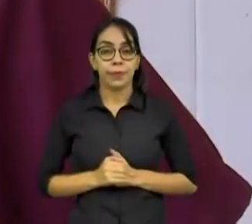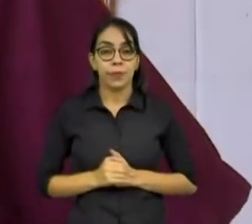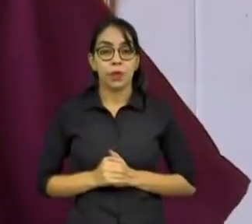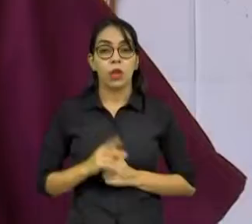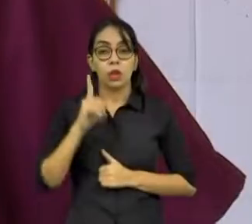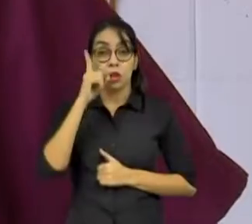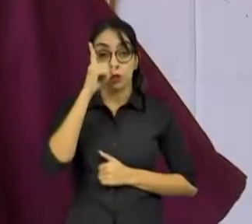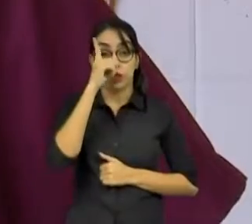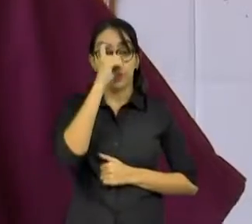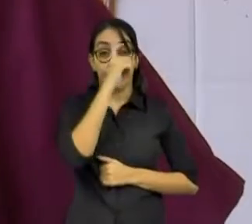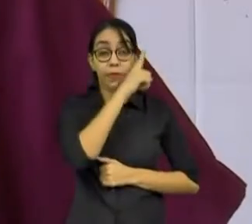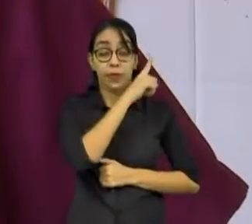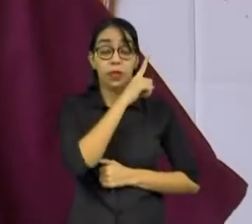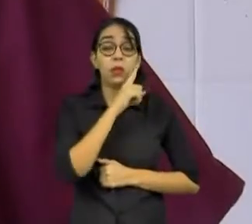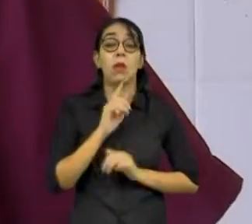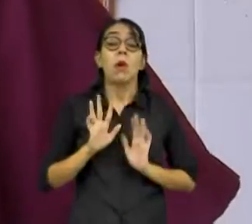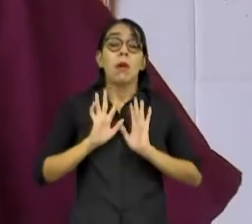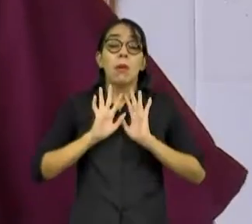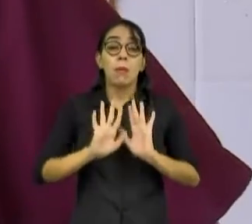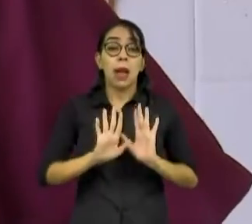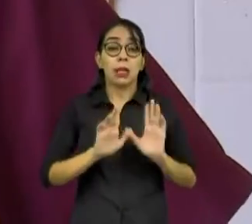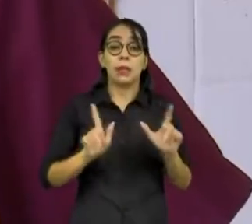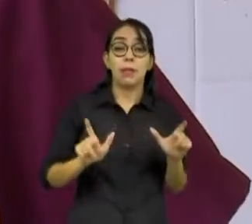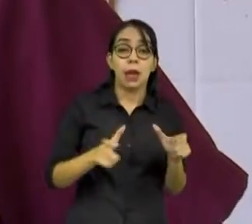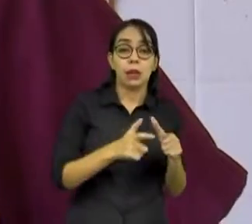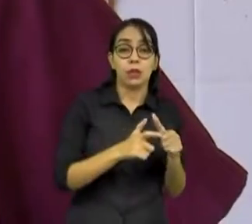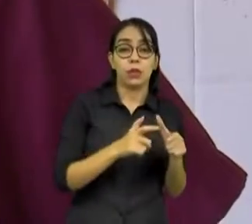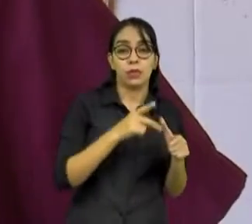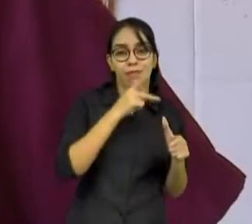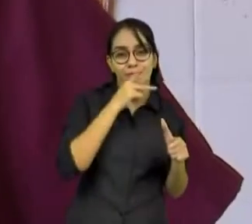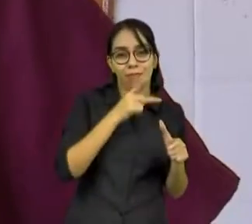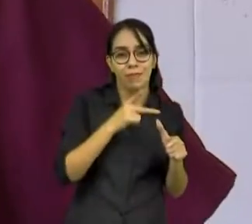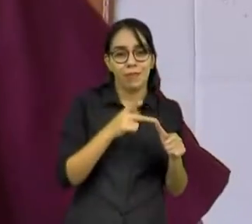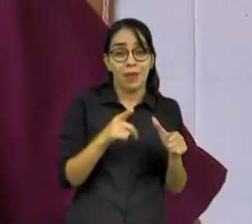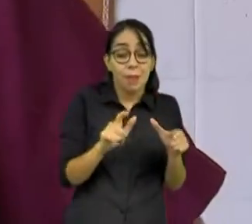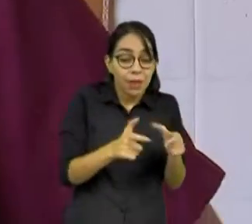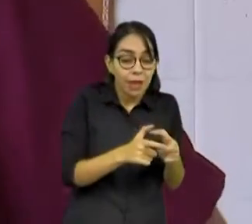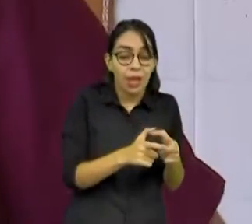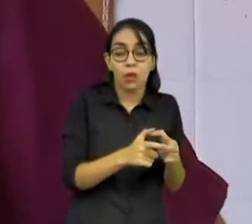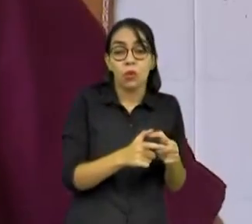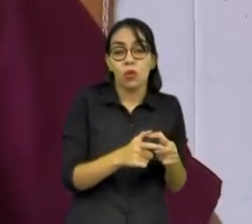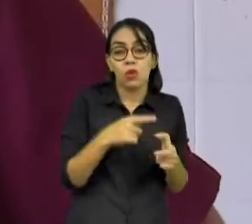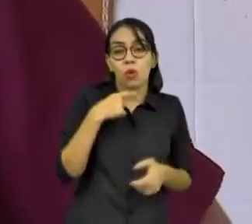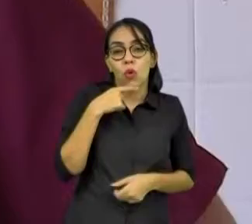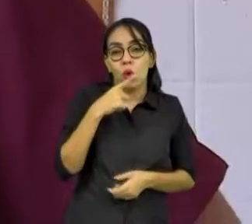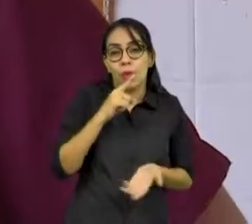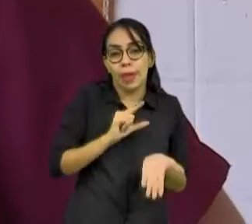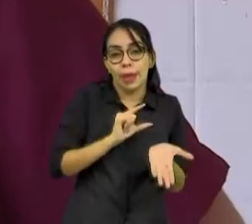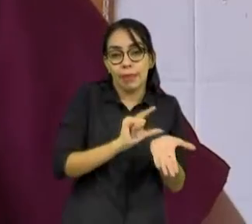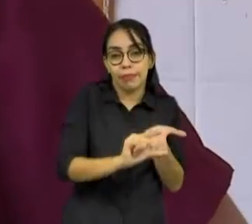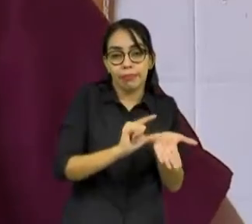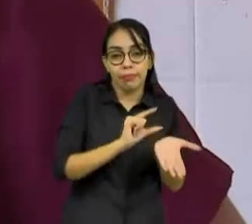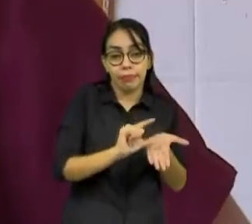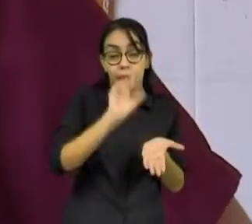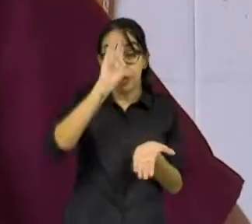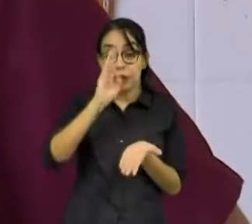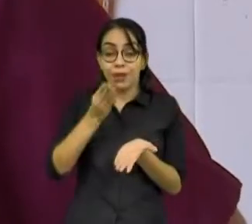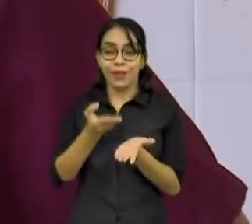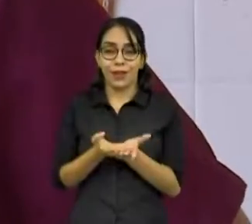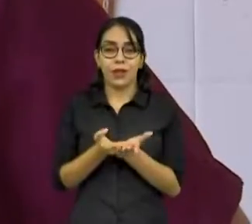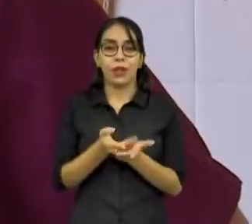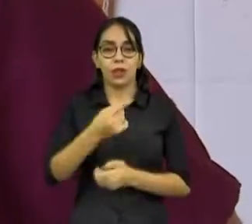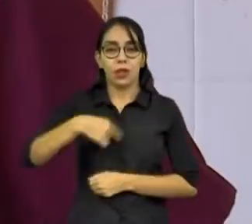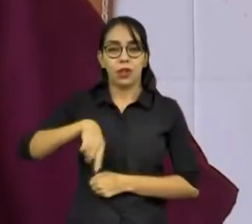grande, mas os partidos pequenos recebem um volume muito pequeno e a gente acredita que a classe trabalhadora possa se engajar